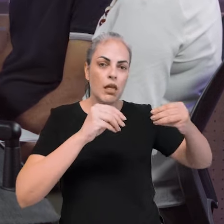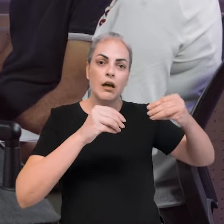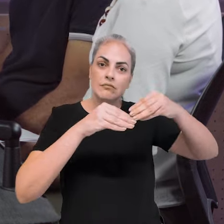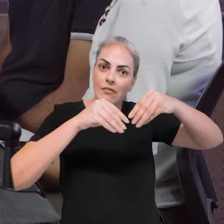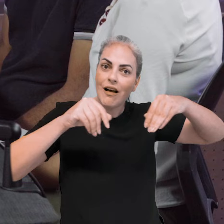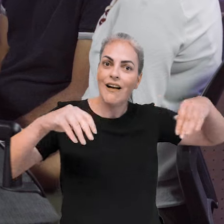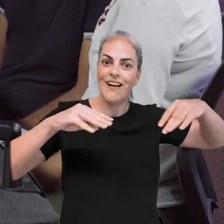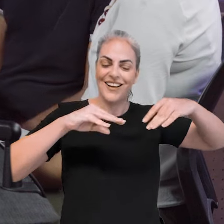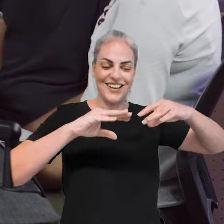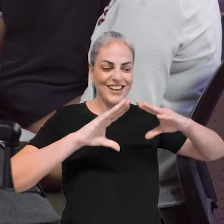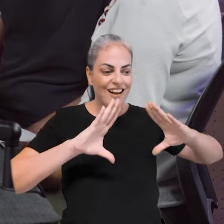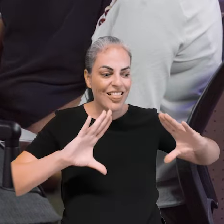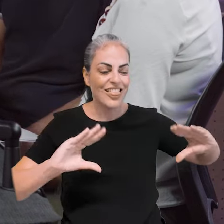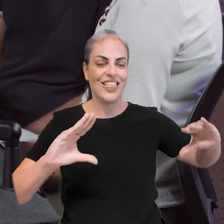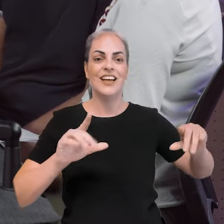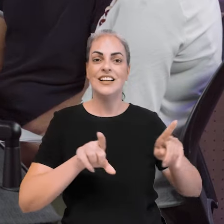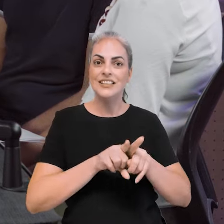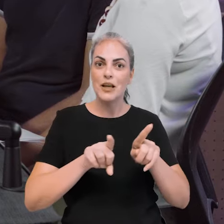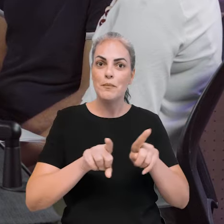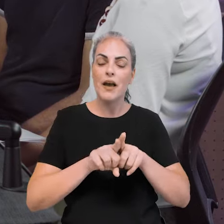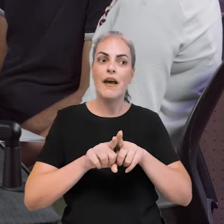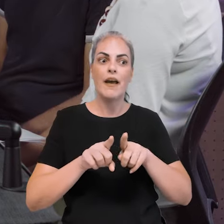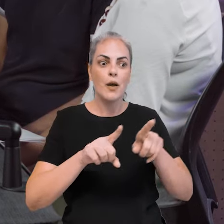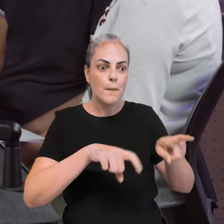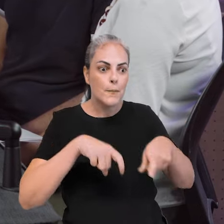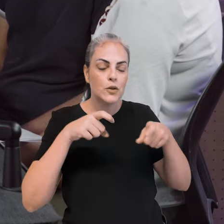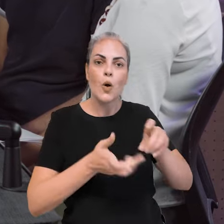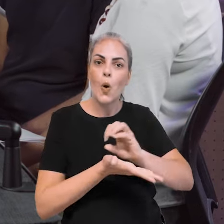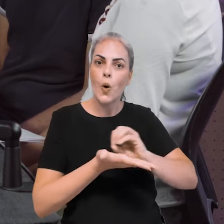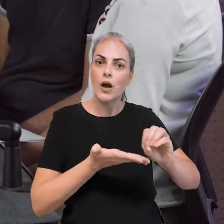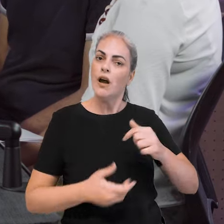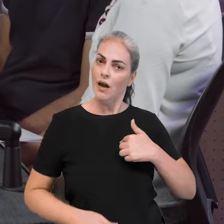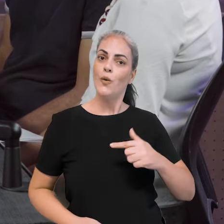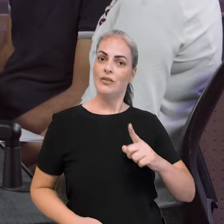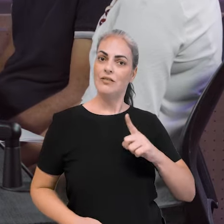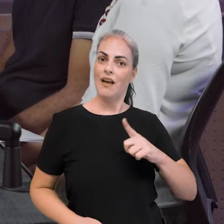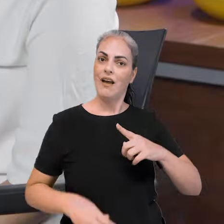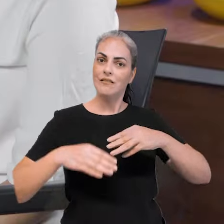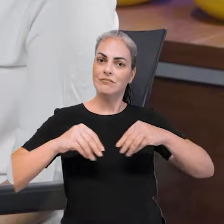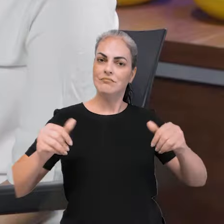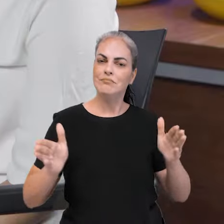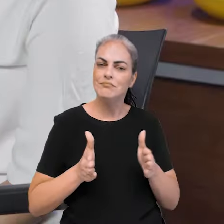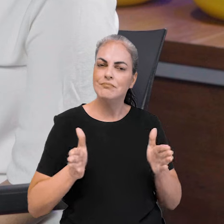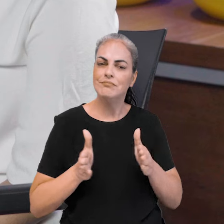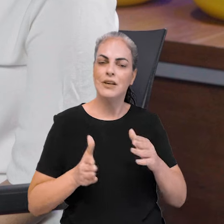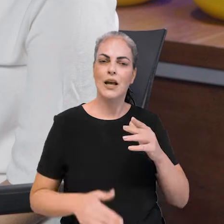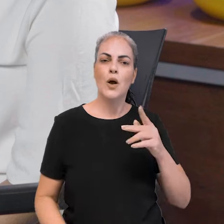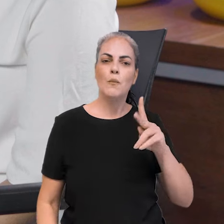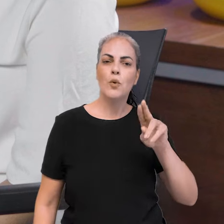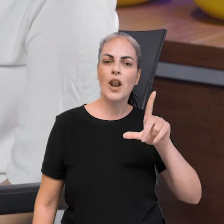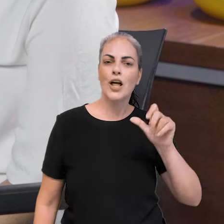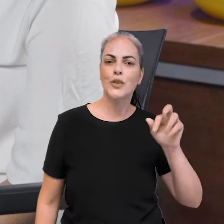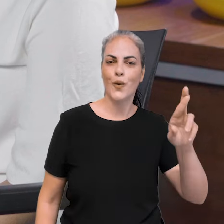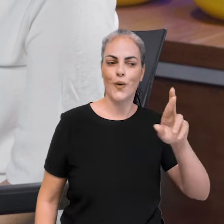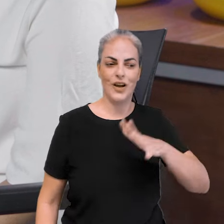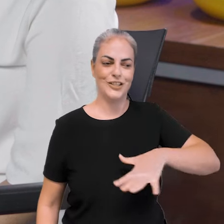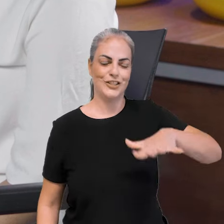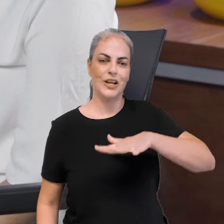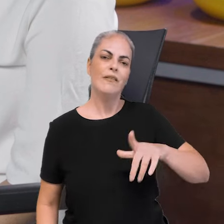orgânica, né? Que eu, por exemplo, tenho uma microárea que é o córrego pulador. É uma área rural, onde temos